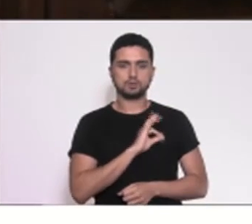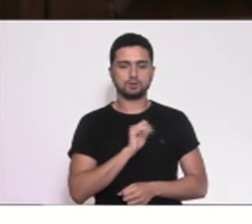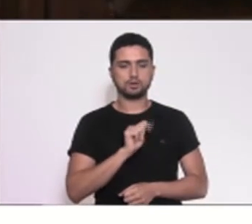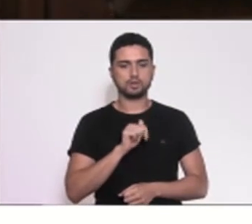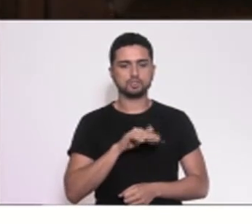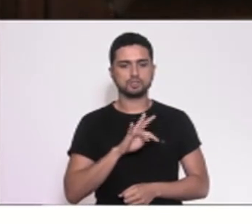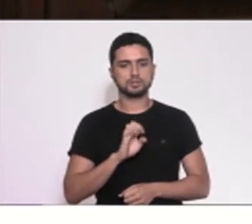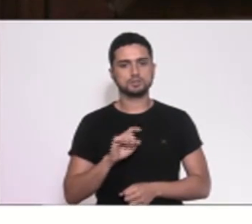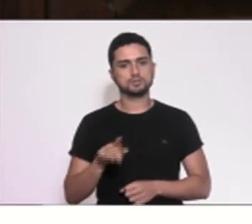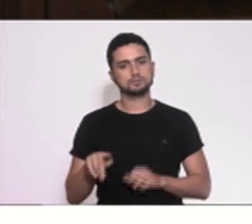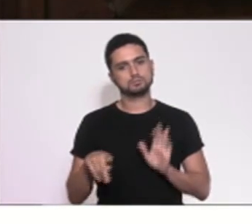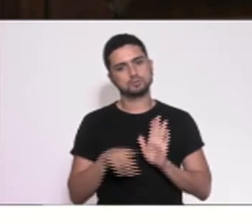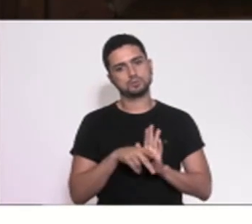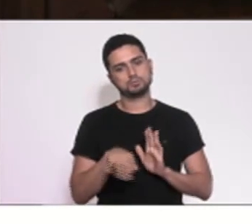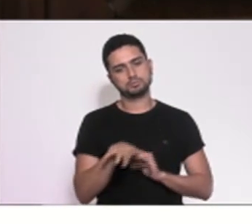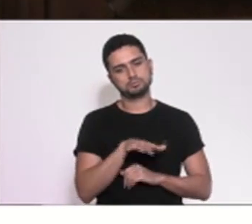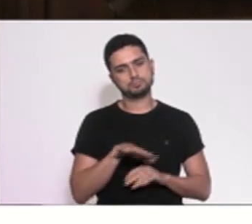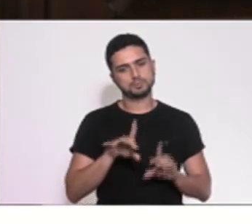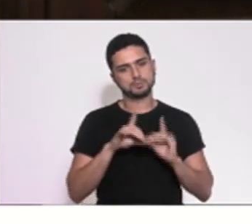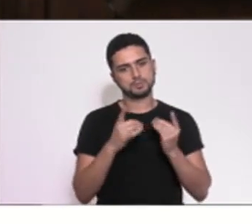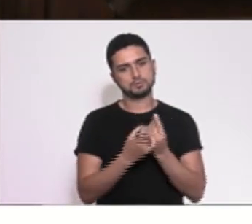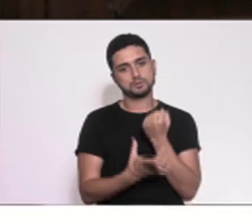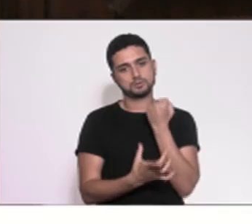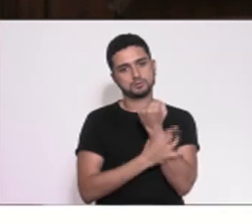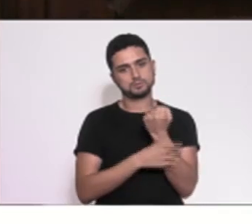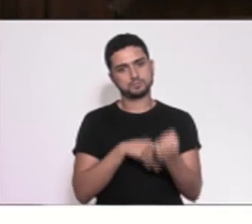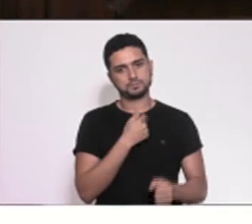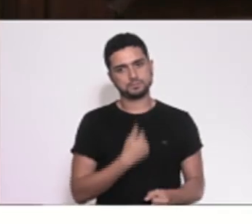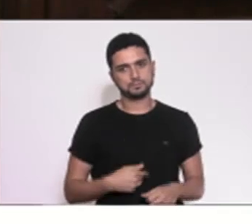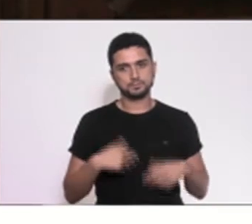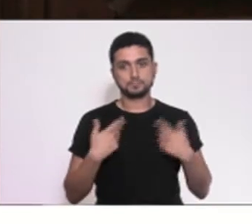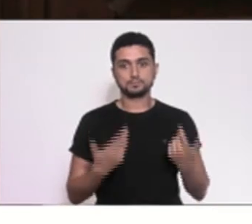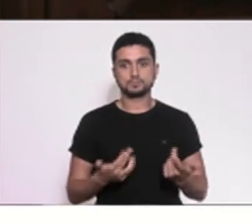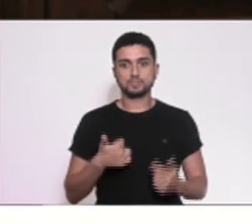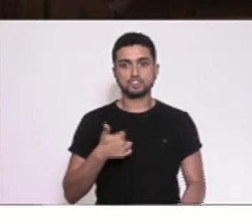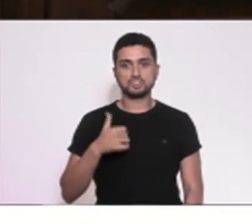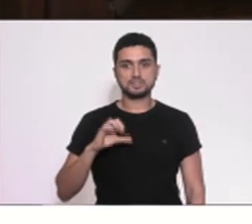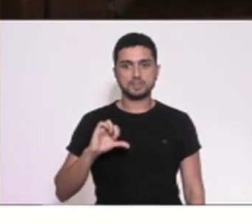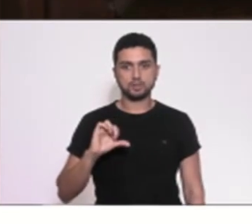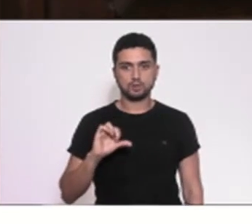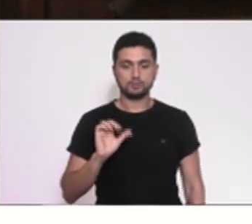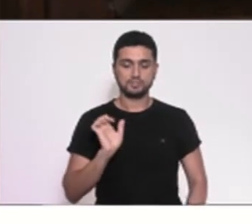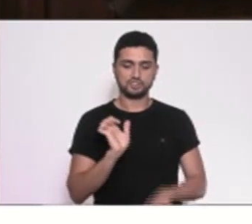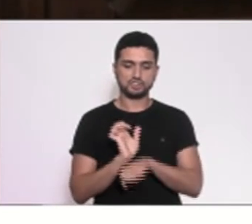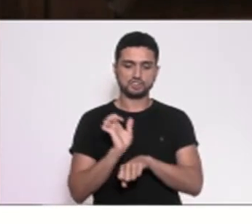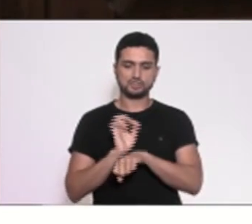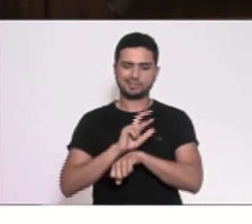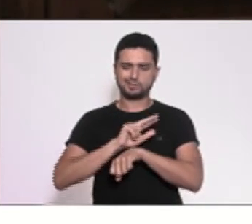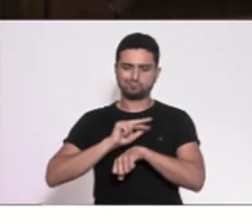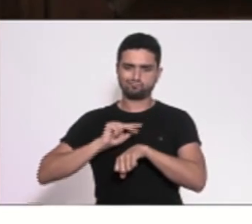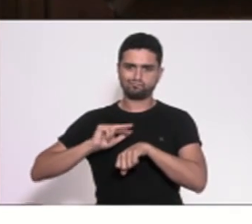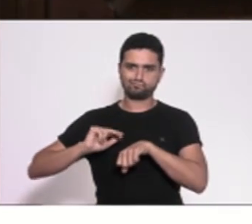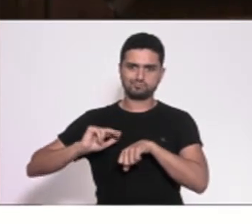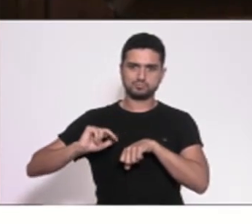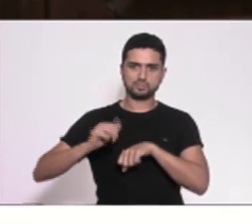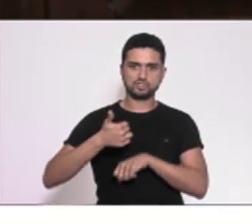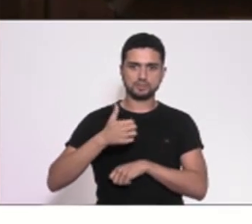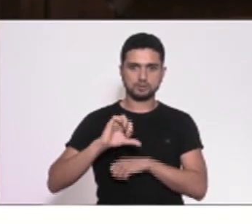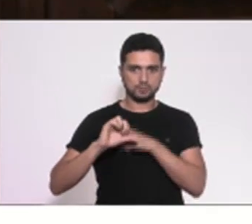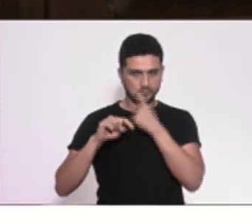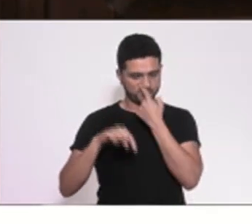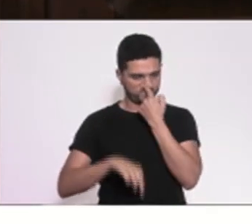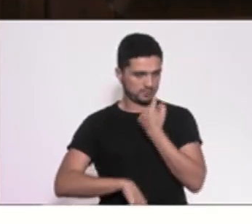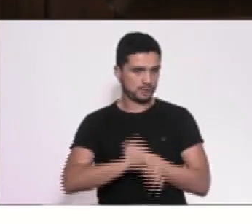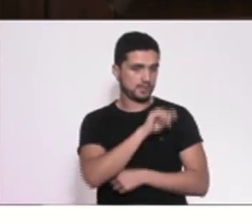da segurança pública. Então, teve, senhora presidenta, dos 19 estados da federação, o Rio de